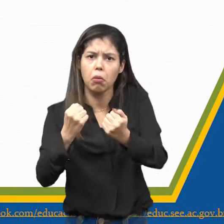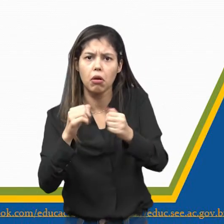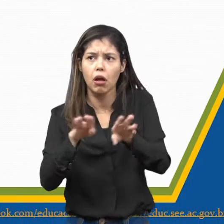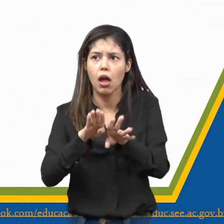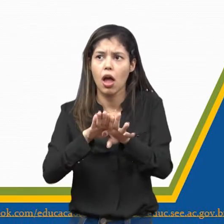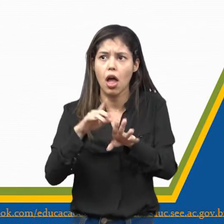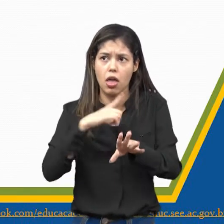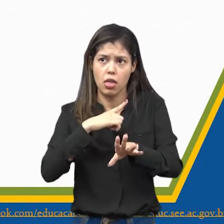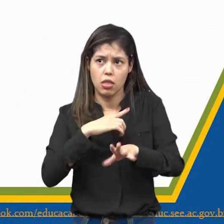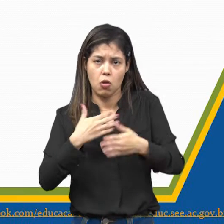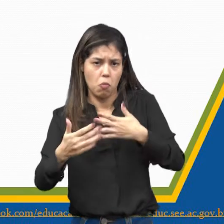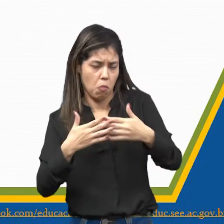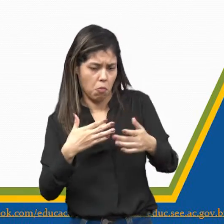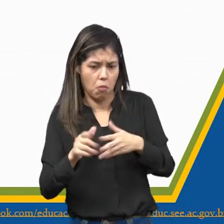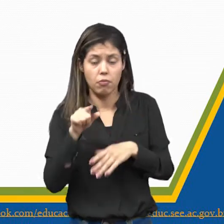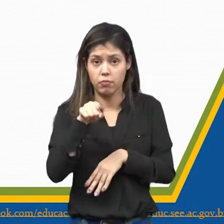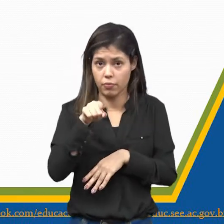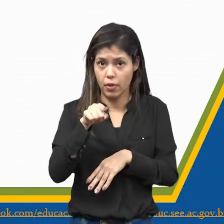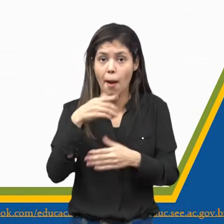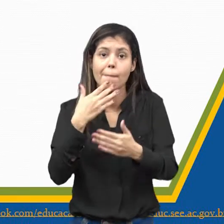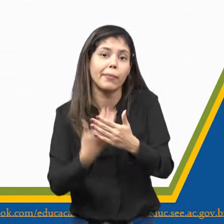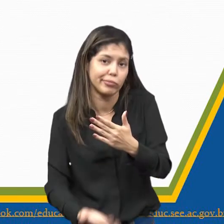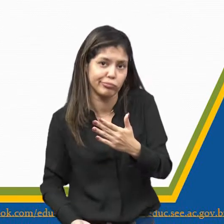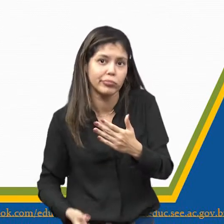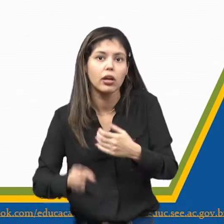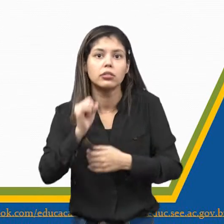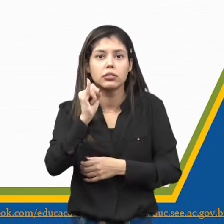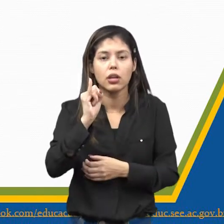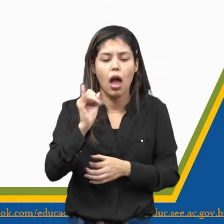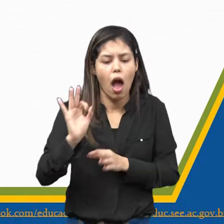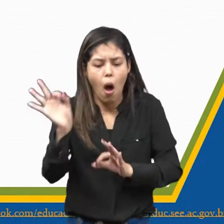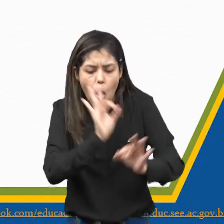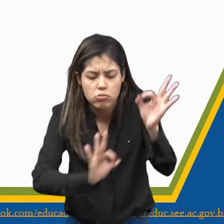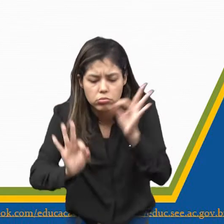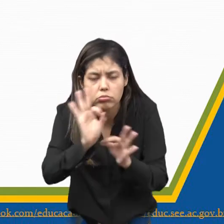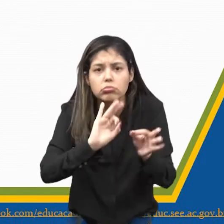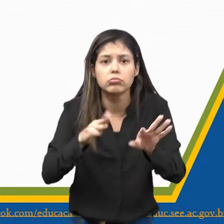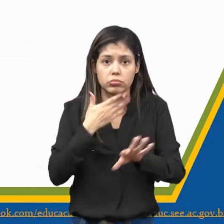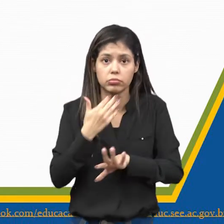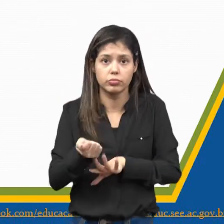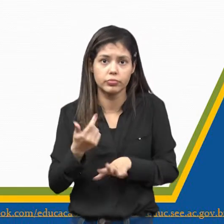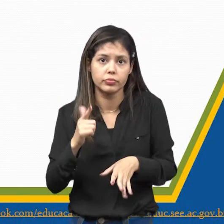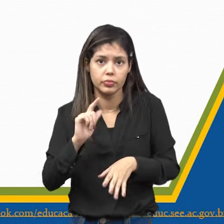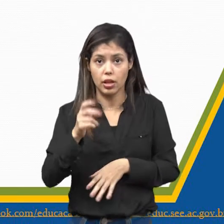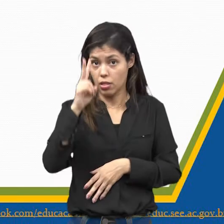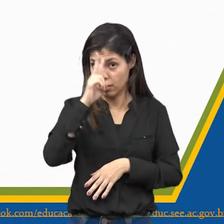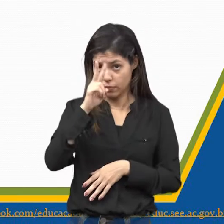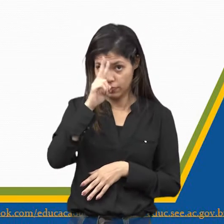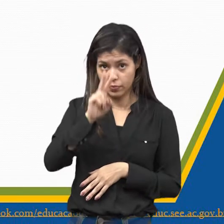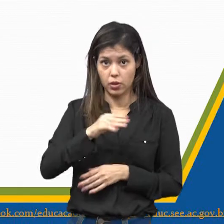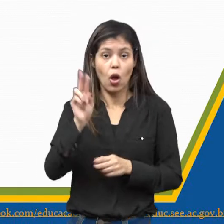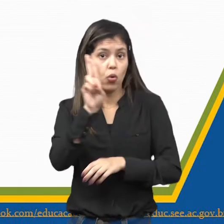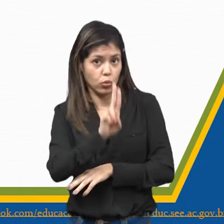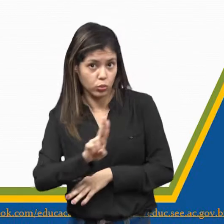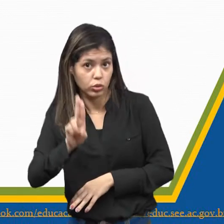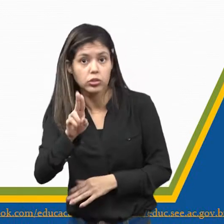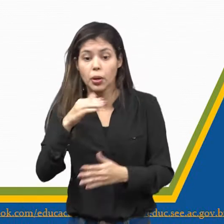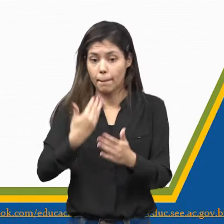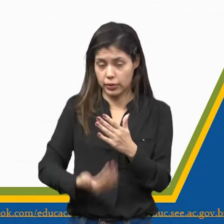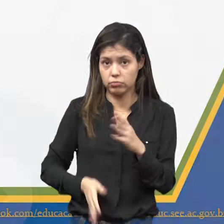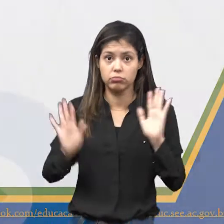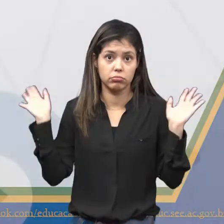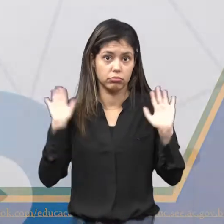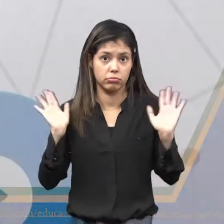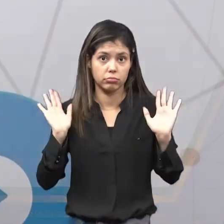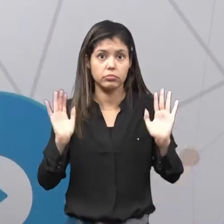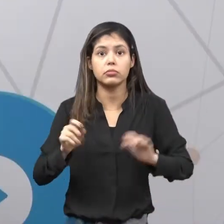em um programa de treinamento, ele vai ser perdido se não for feita uma manutenção adequada. Por isso, lembre-se, use-o ou perca-o.